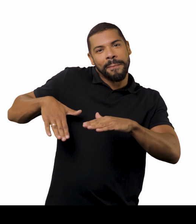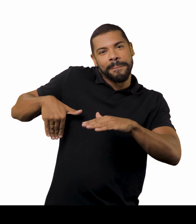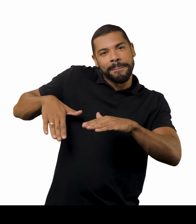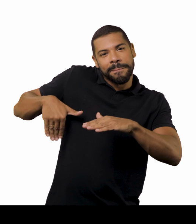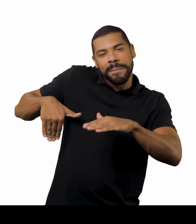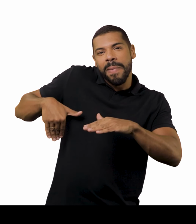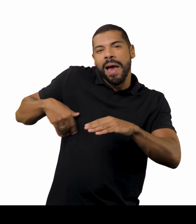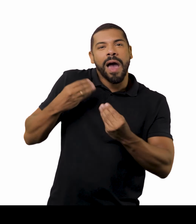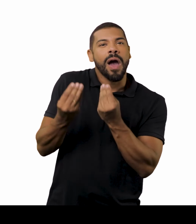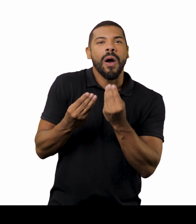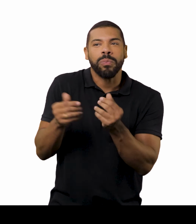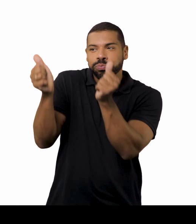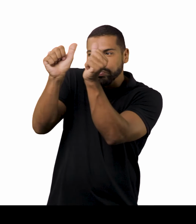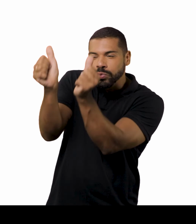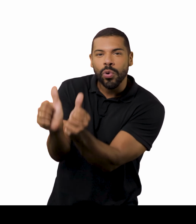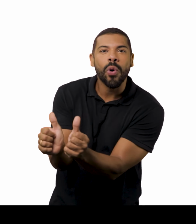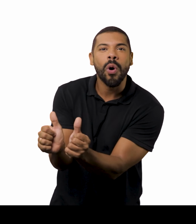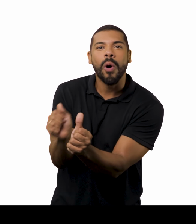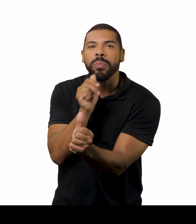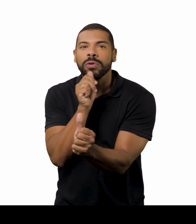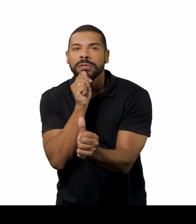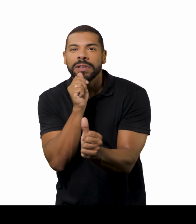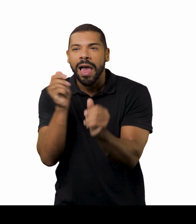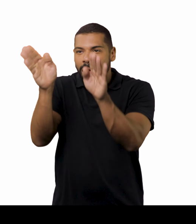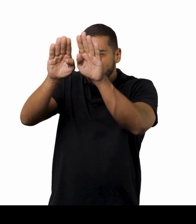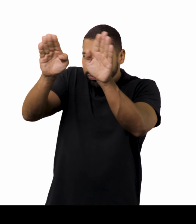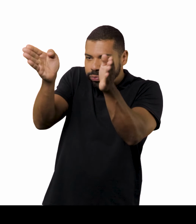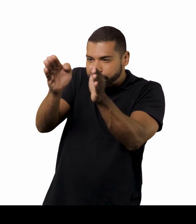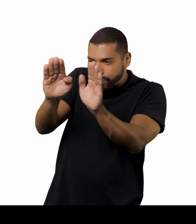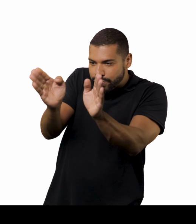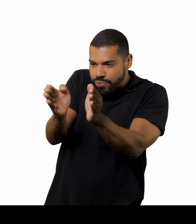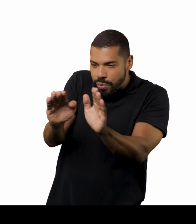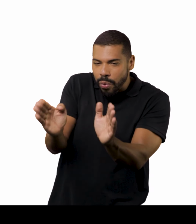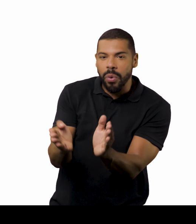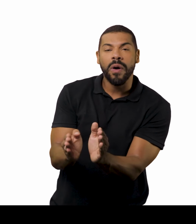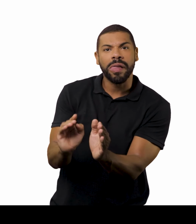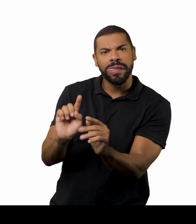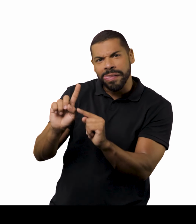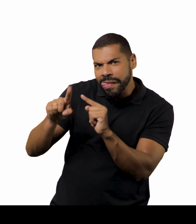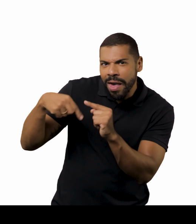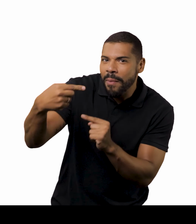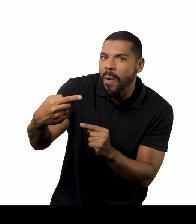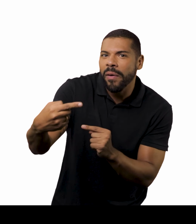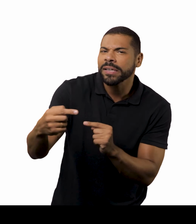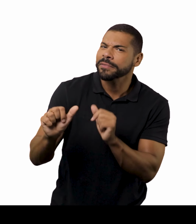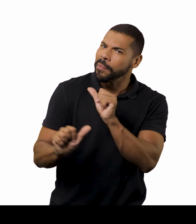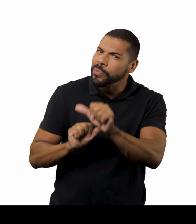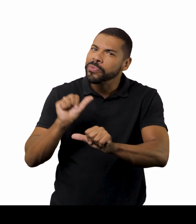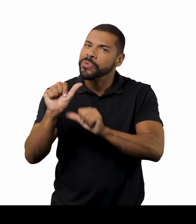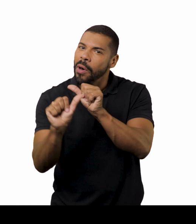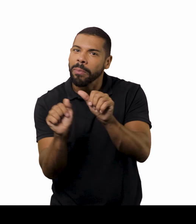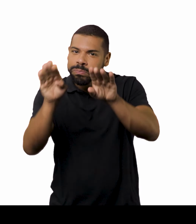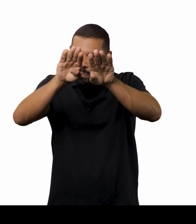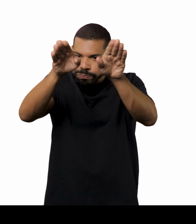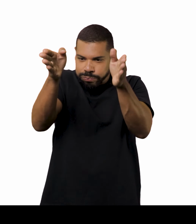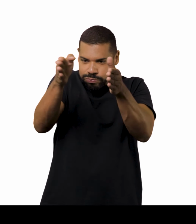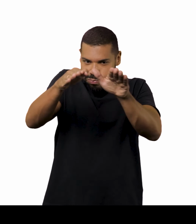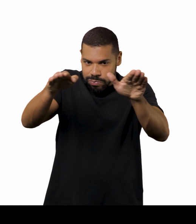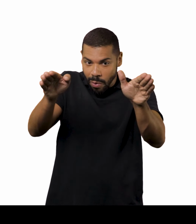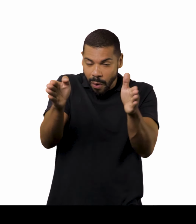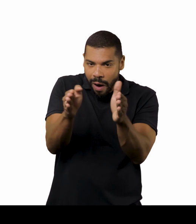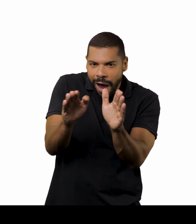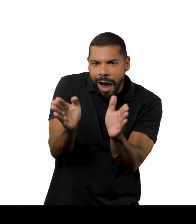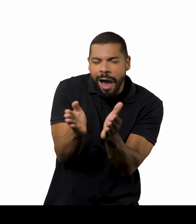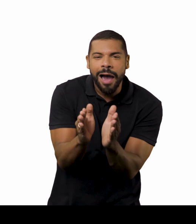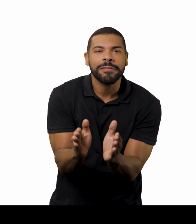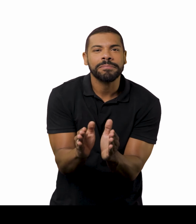muito próximo dessa estrutura do corpo, como o corpo ser a silhueta primeira. E aí depois a gente até mudou bem a silhueta,